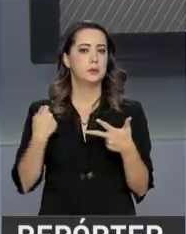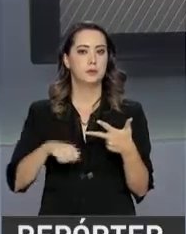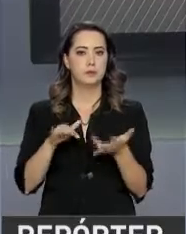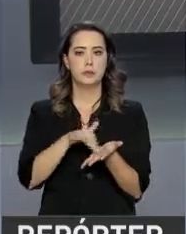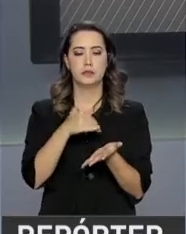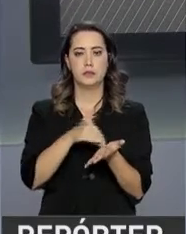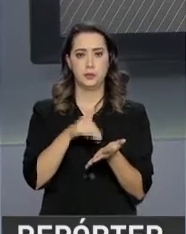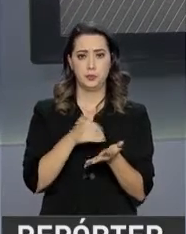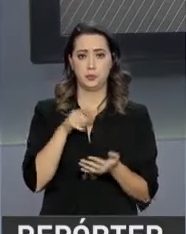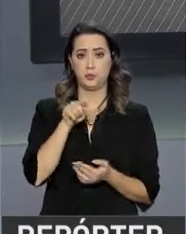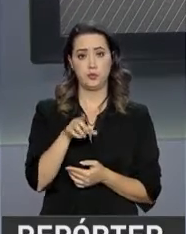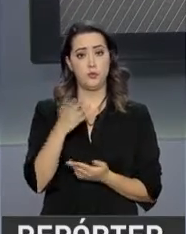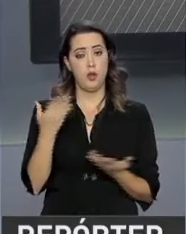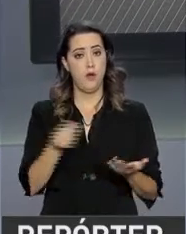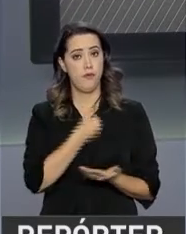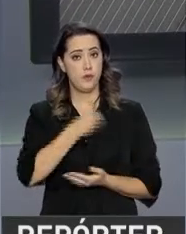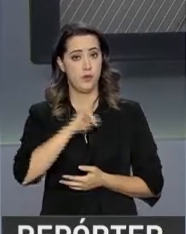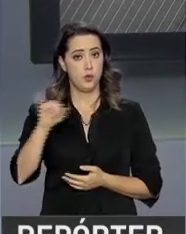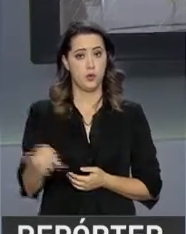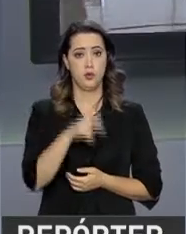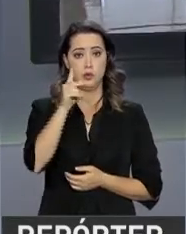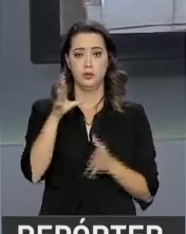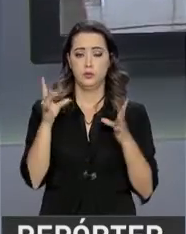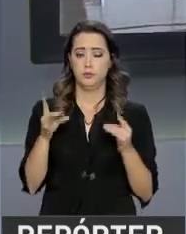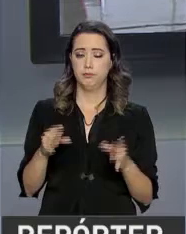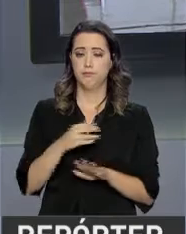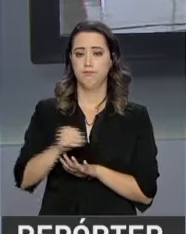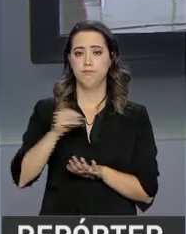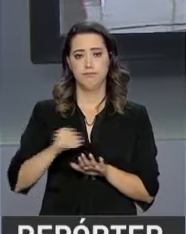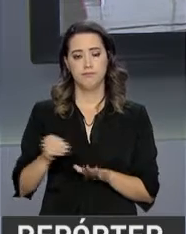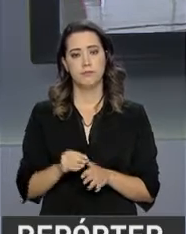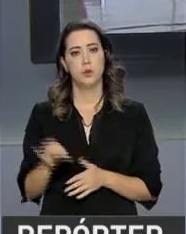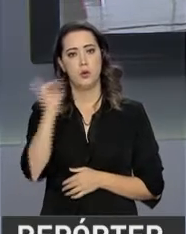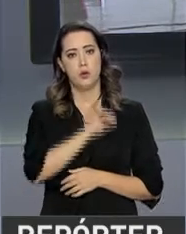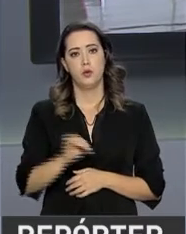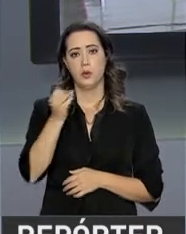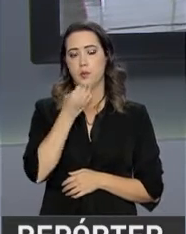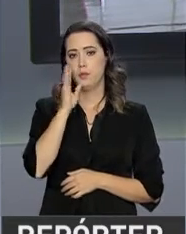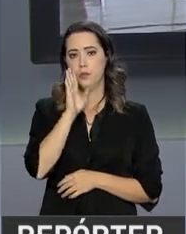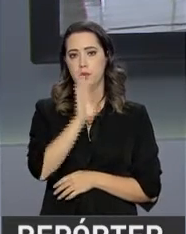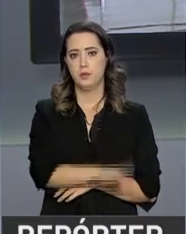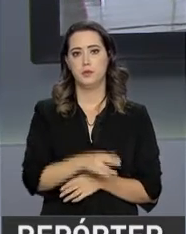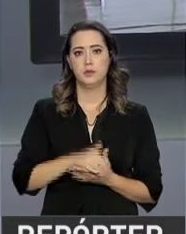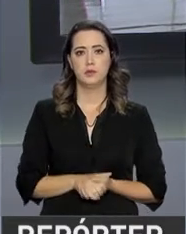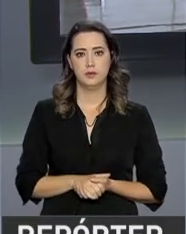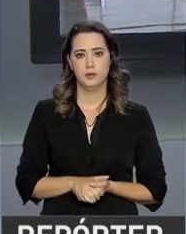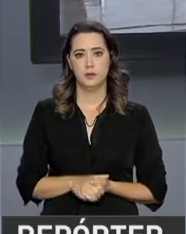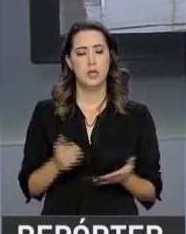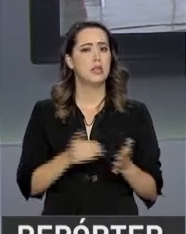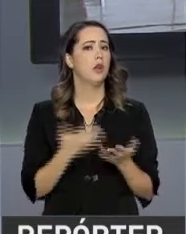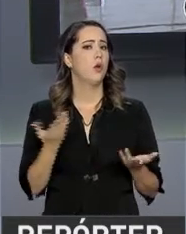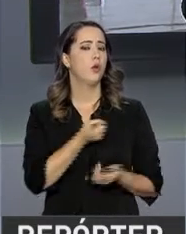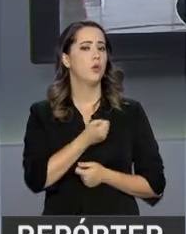o exame nacional do ensino médio ao vivo o repórter joão pedro neto tem as informações para a gente o lojão joão boa tarde até